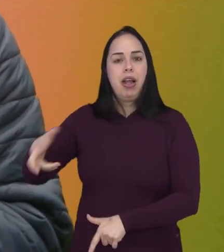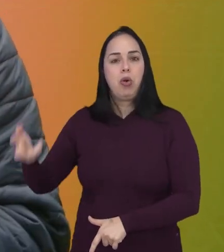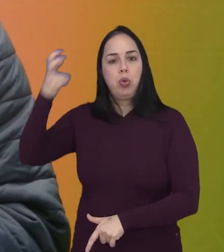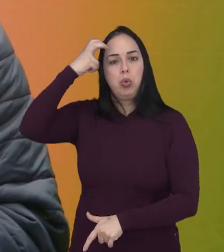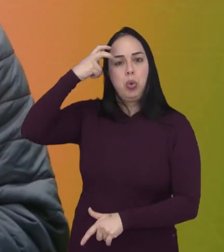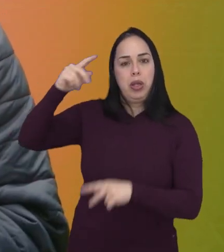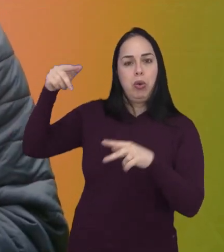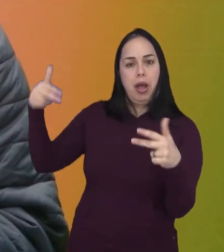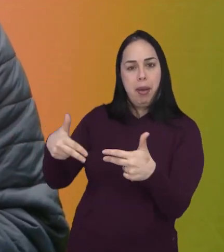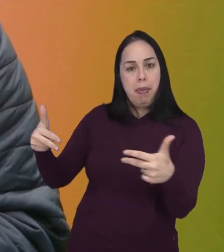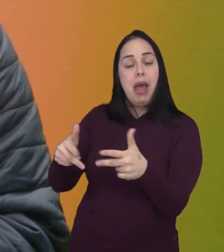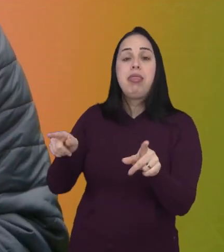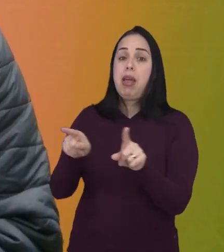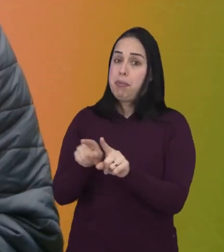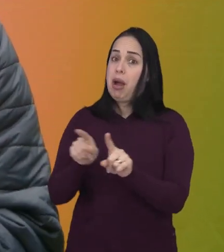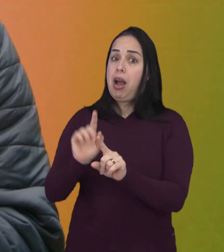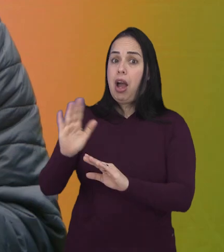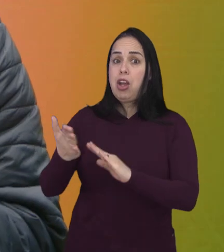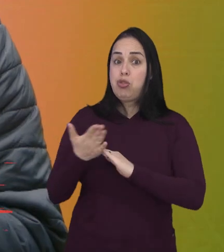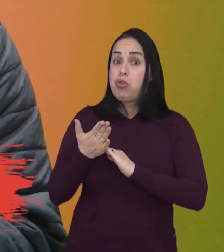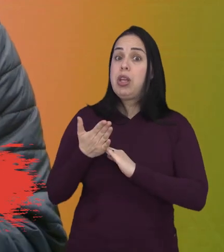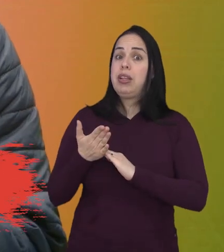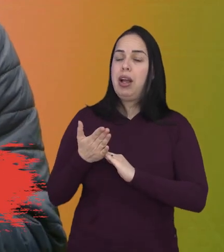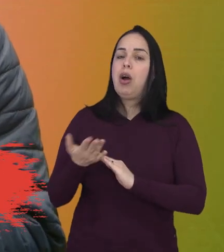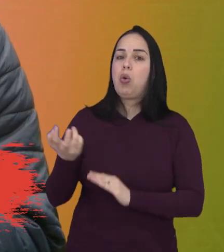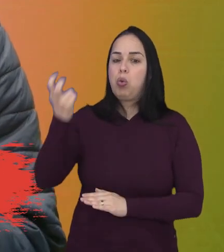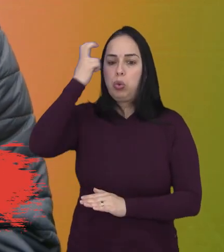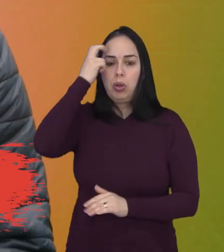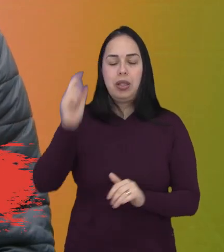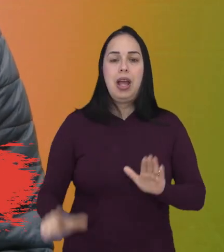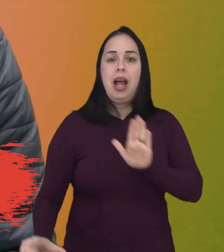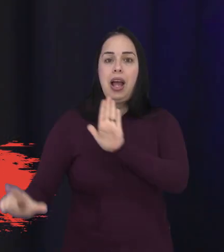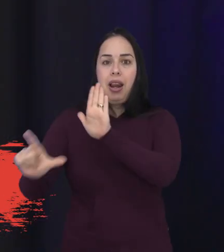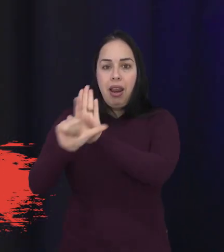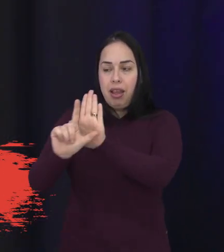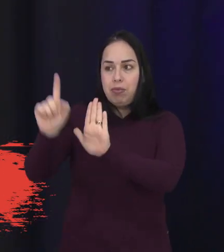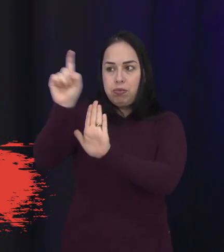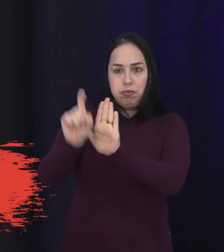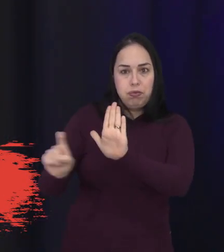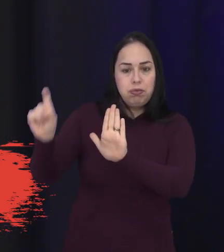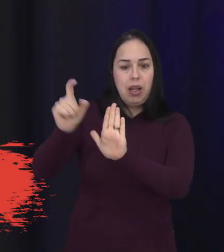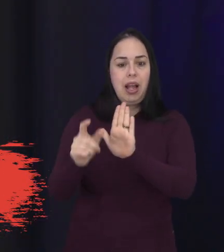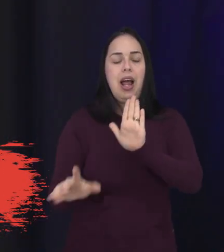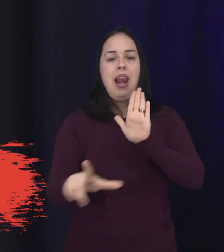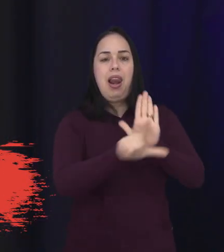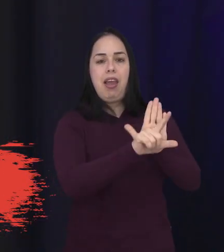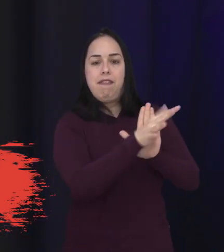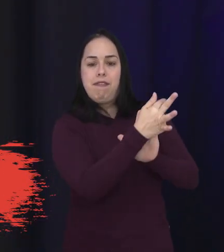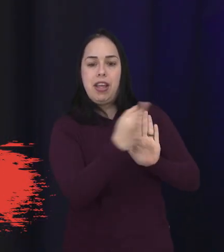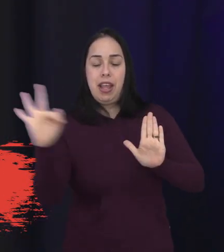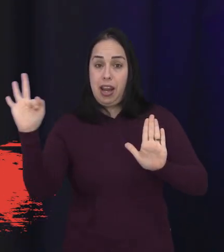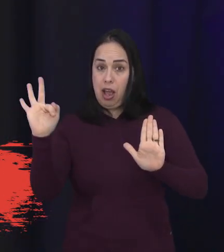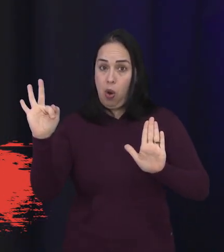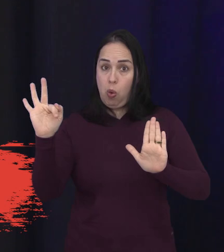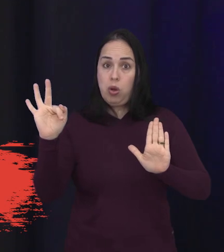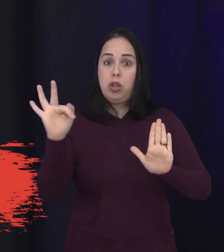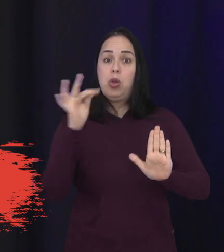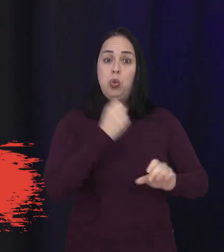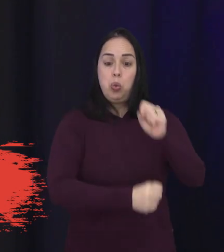e para nossa cultura como um todo, né? Que foi a legalização dos grafites. A Lei Federal de Crimes Ambientais